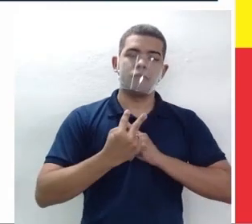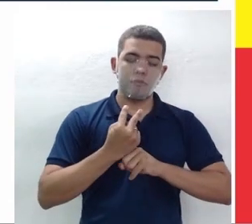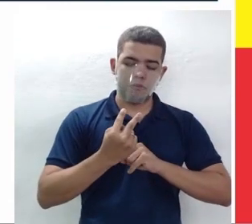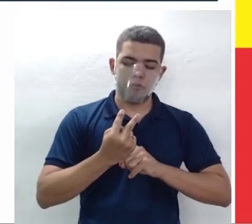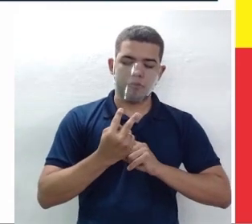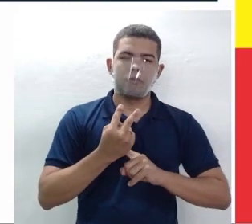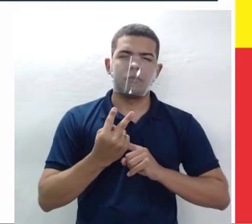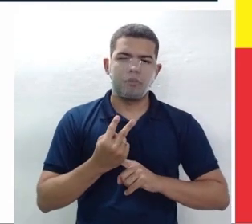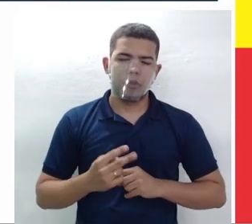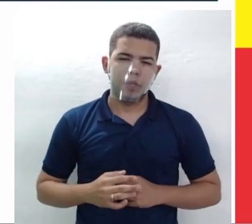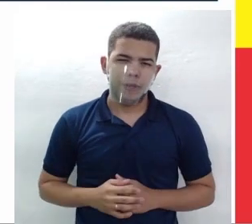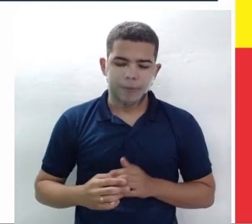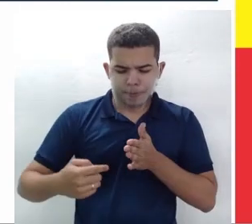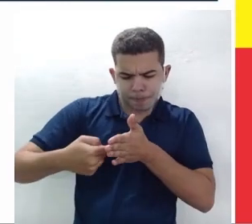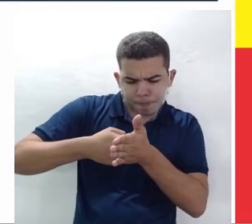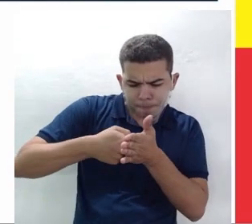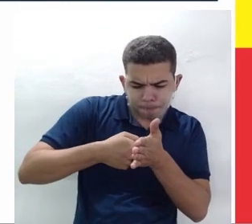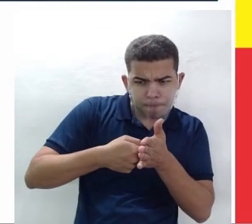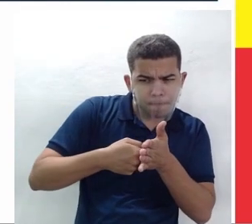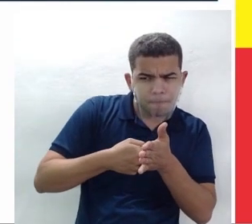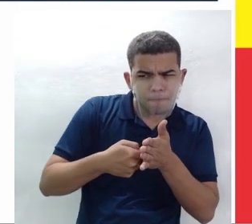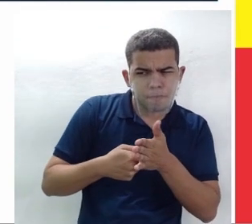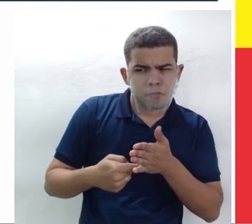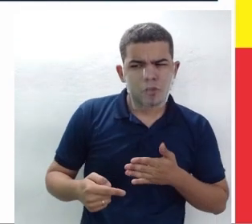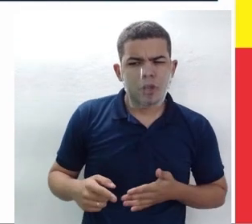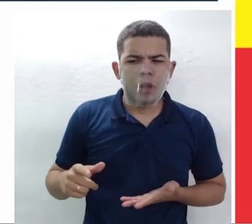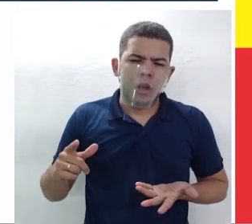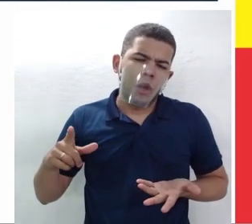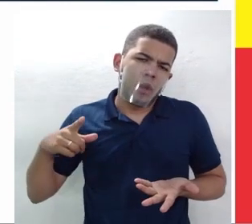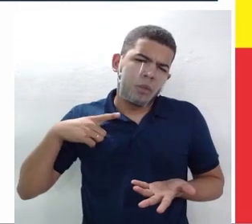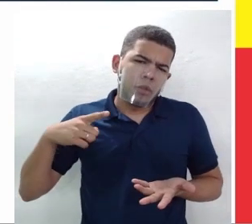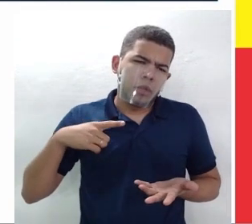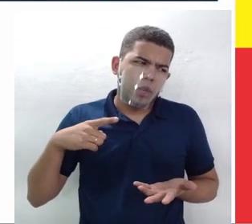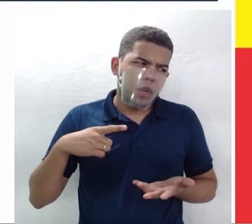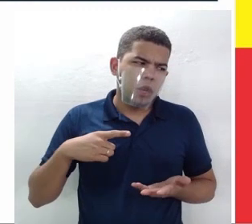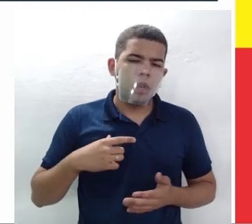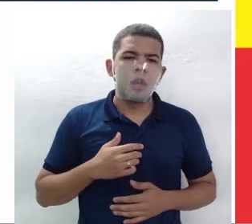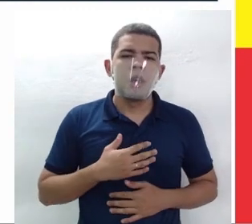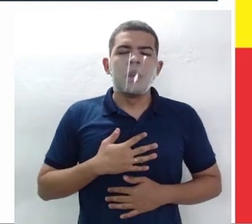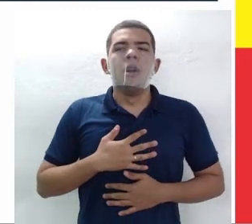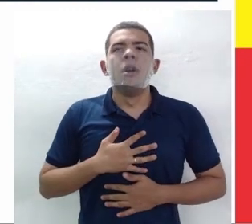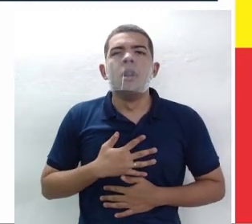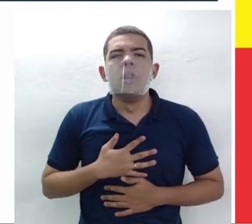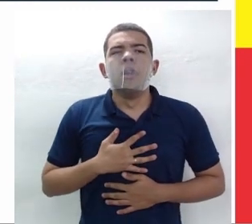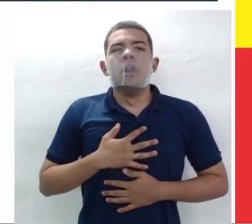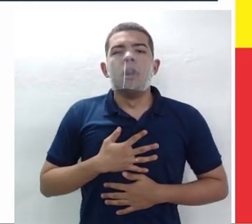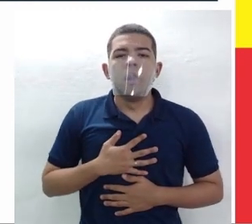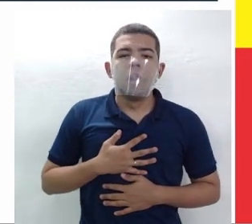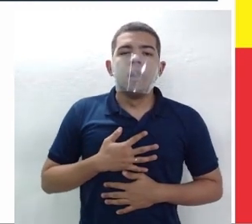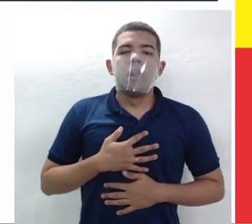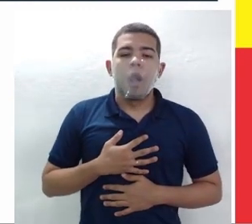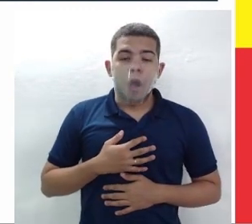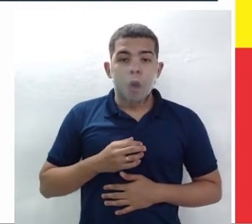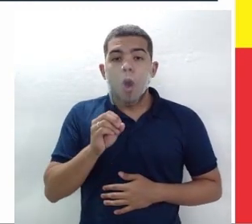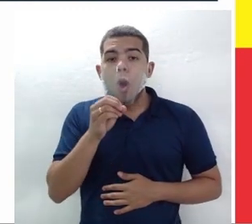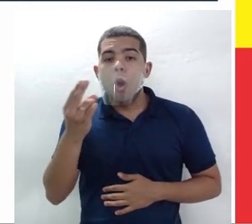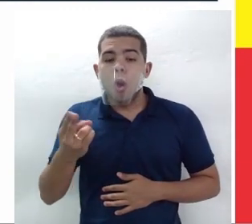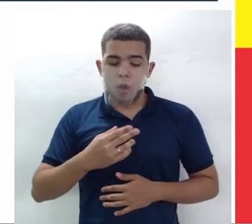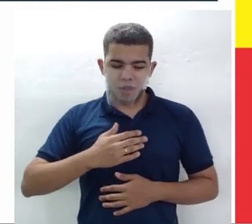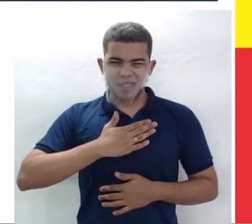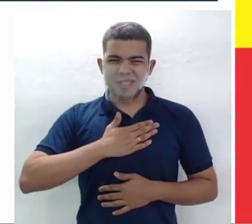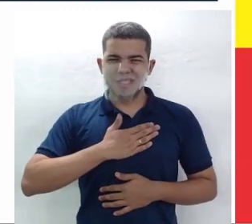sua saúde. Se você tiver, por acaso, falta de ar ou dor ou pressão no